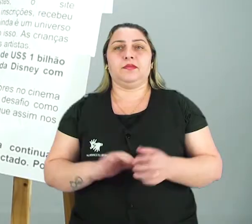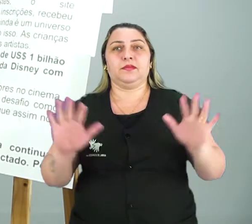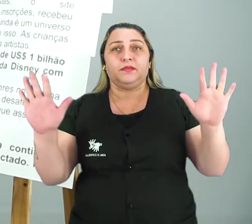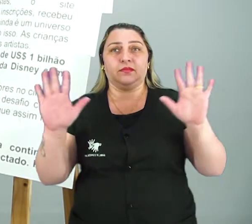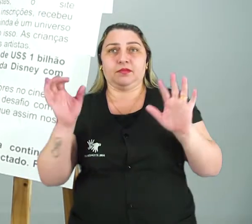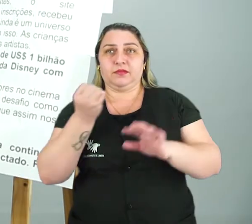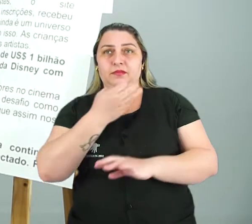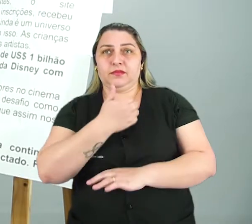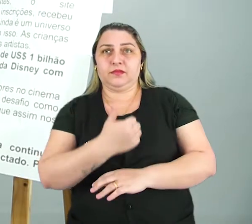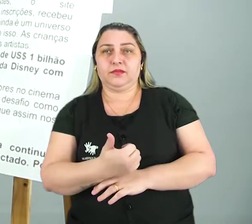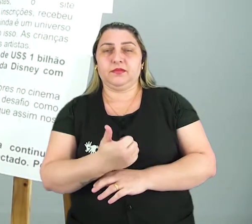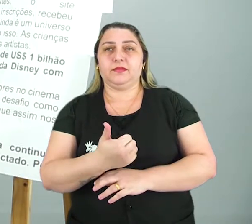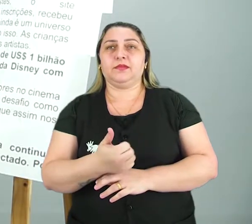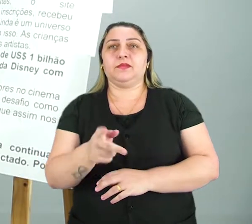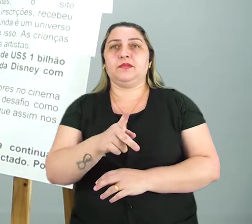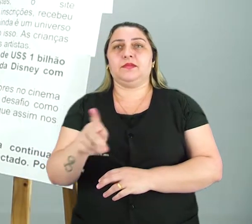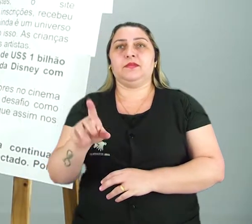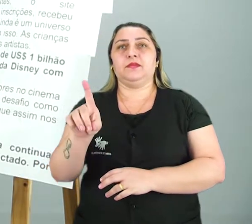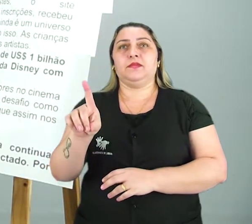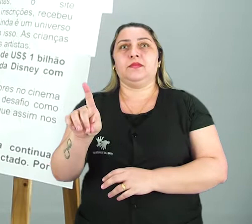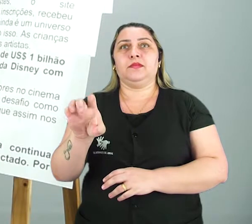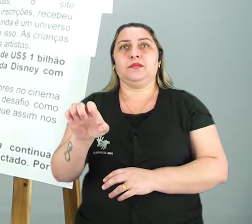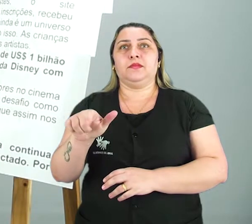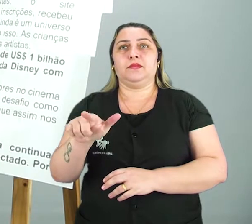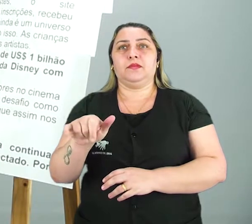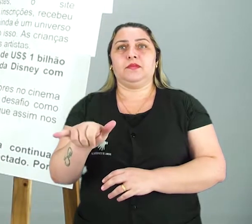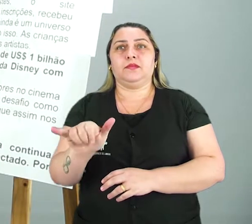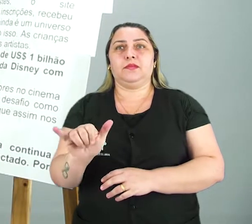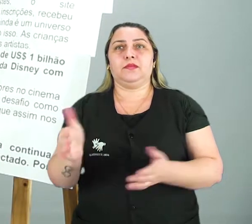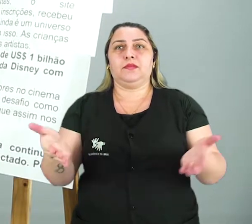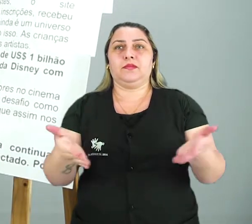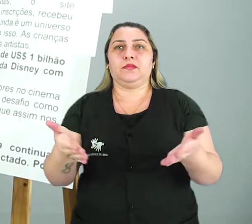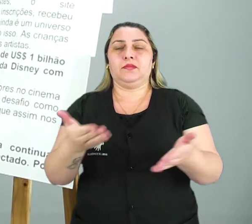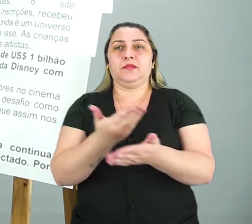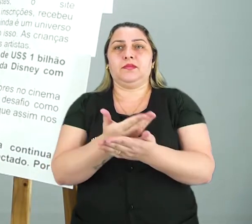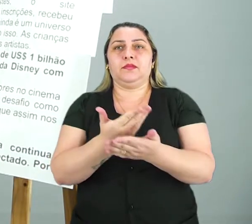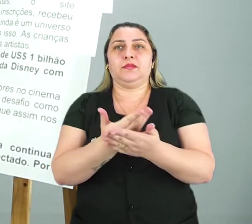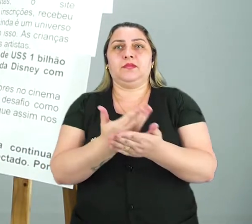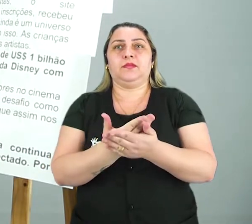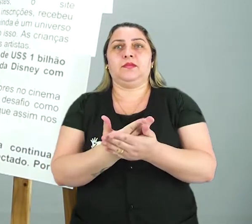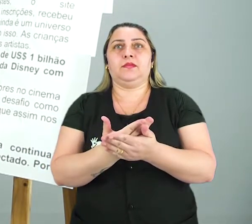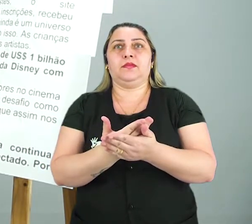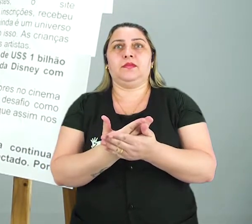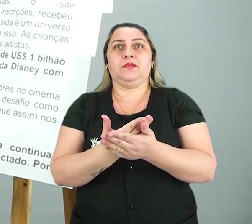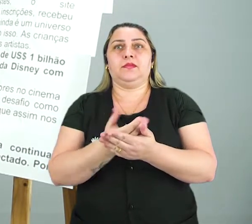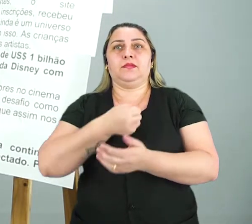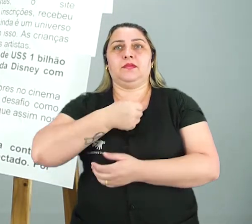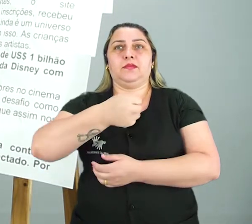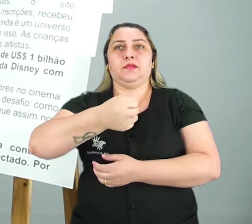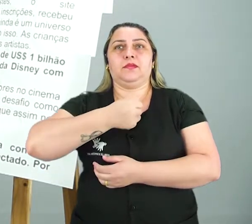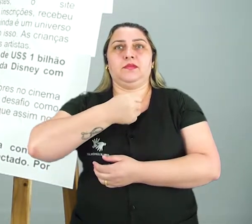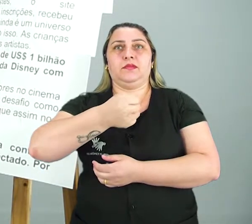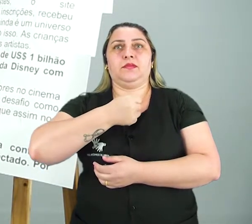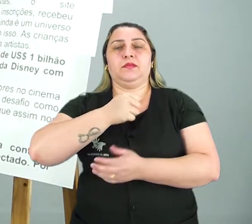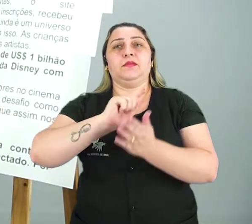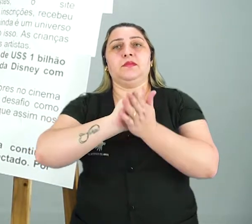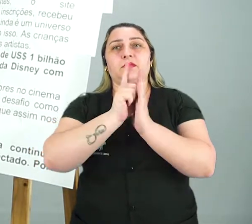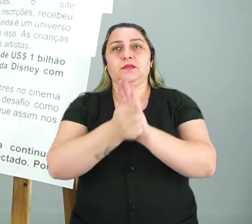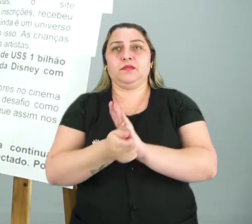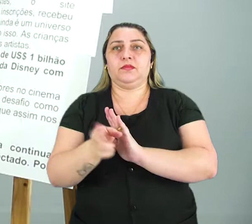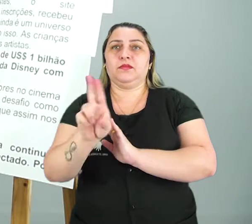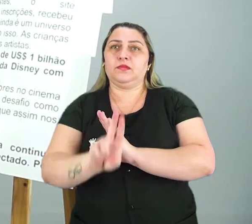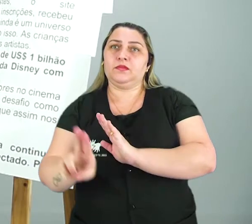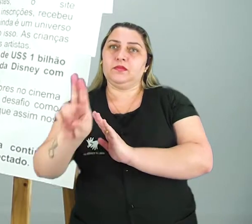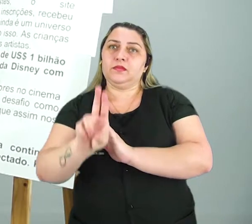Olá pessoal, tudo bem? Sou a professora Deli e hoje a nossa aula vai ser sobre entrevista, um gênero muito